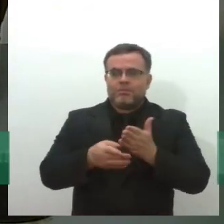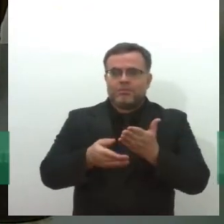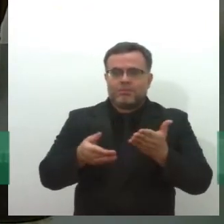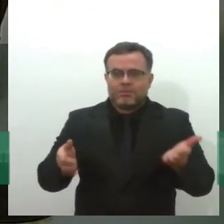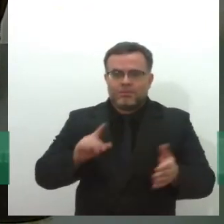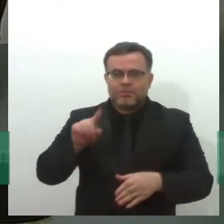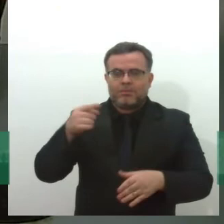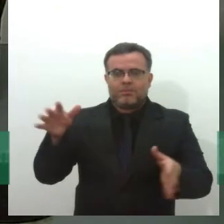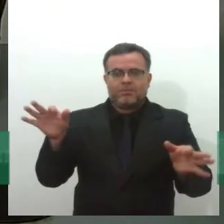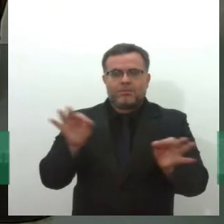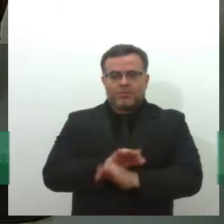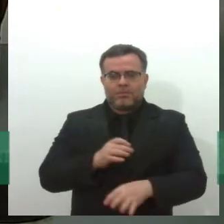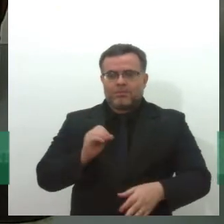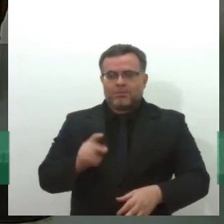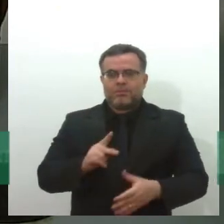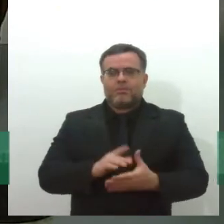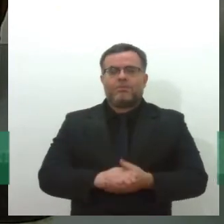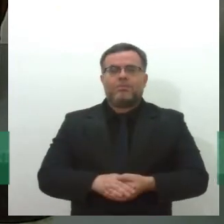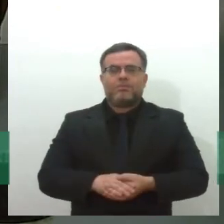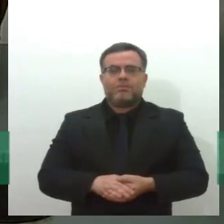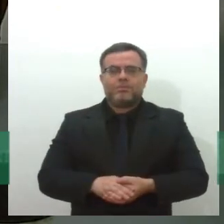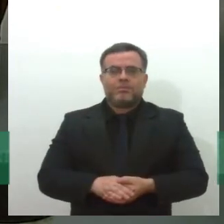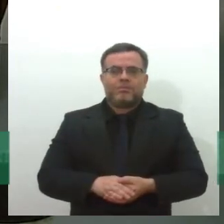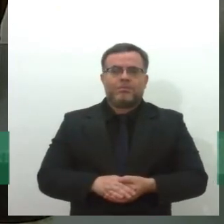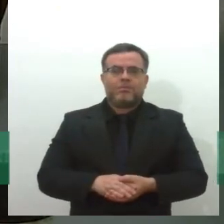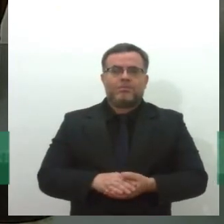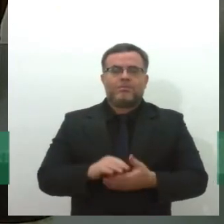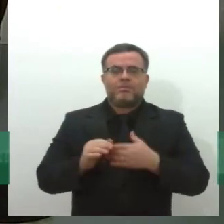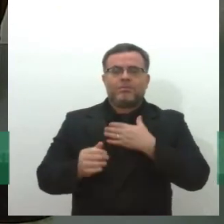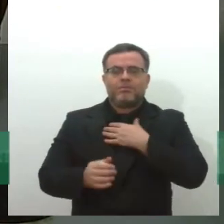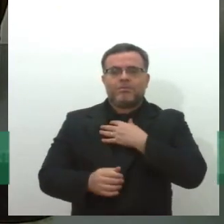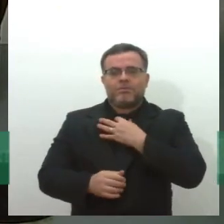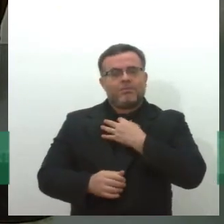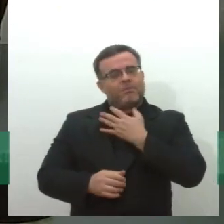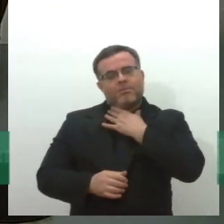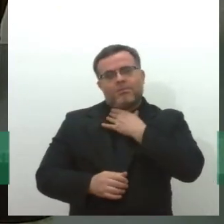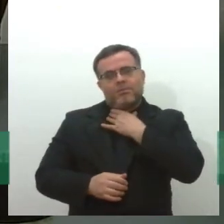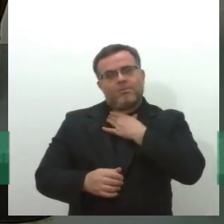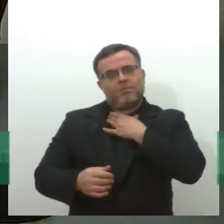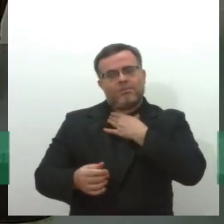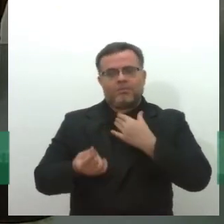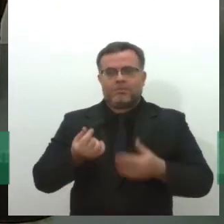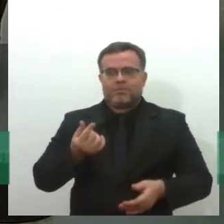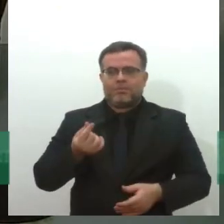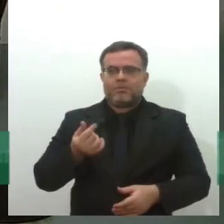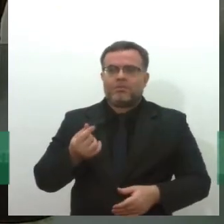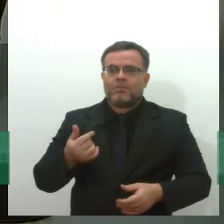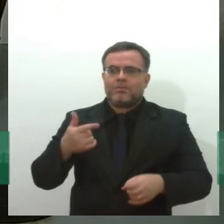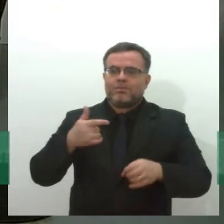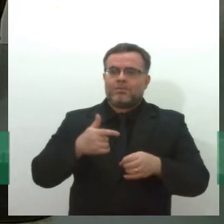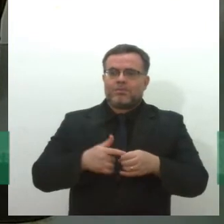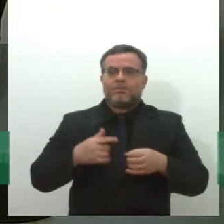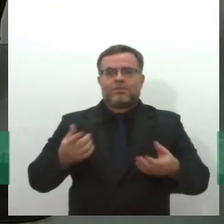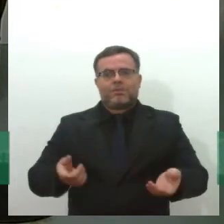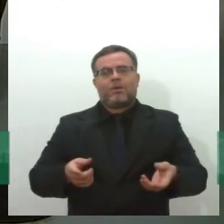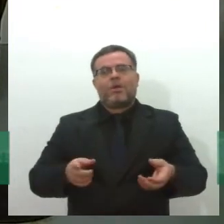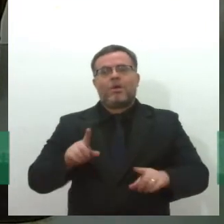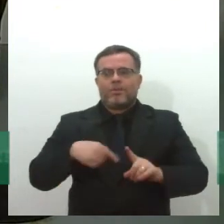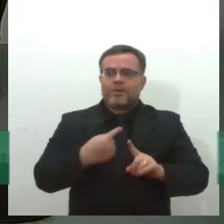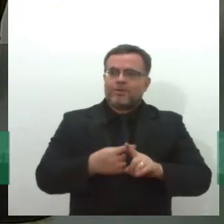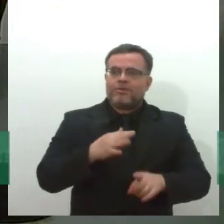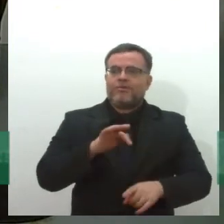a gente encerrar o programa. Claro, o preço do combustível, obviamente, aumenta o preço do frete. O preço do frete aumenta o